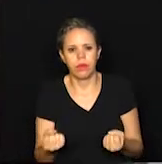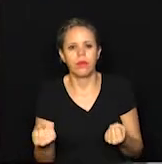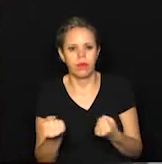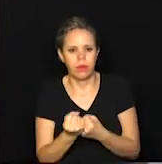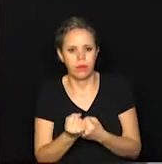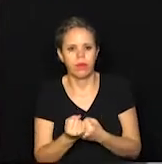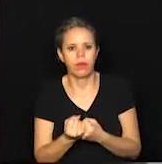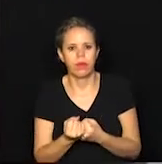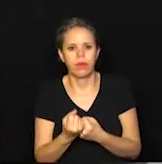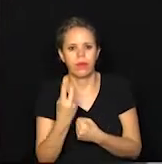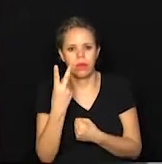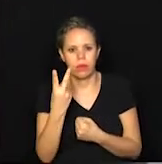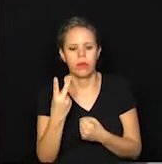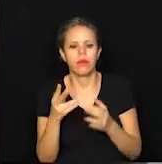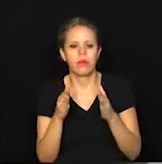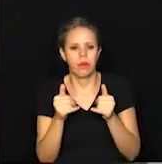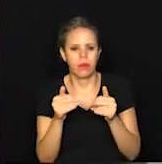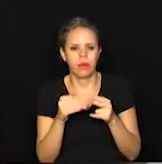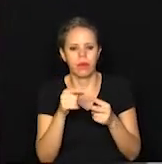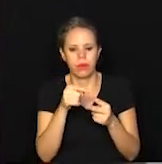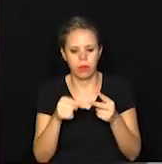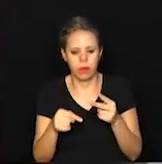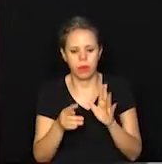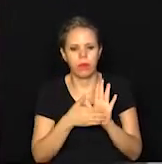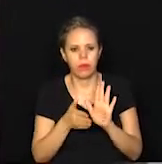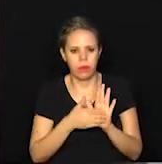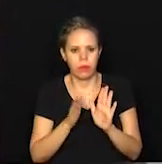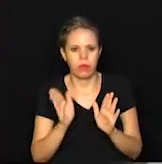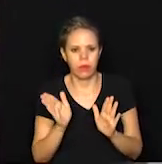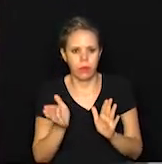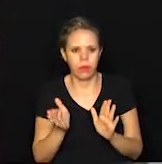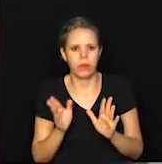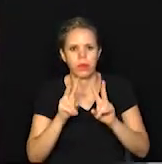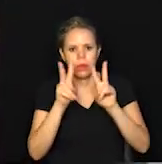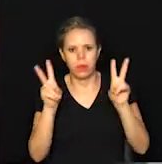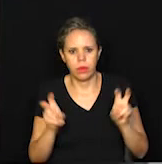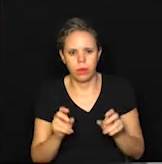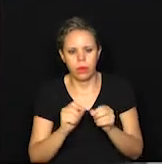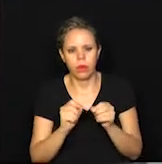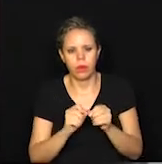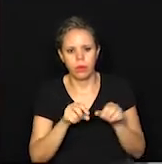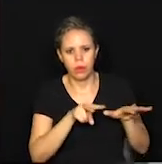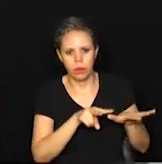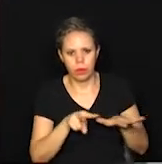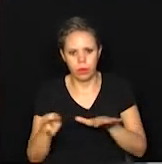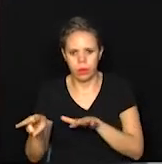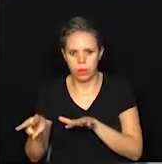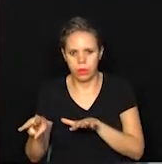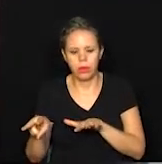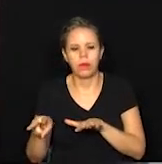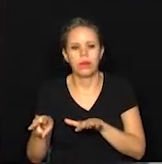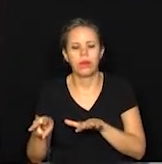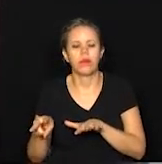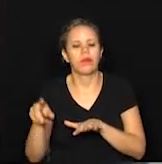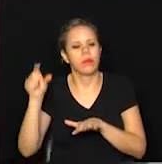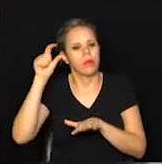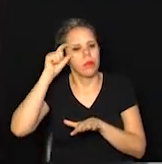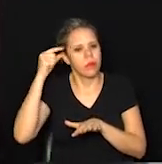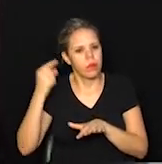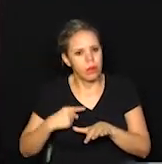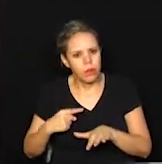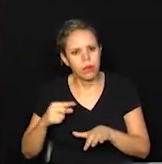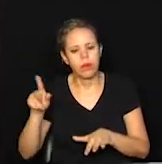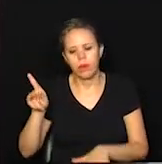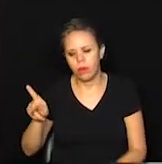aos 2 encaminhamentos propostos, né? Sobre a questão da realização da Semana Paulo Freire, que é uma